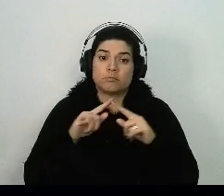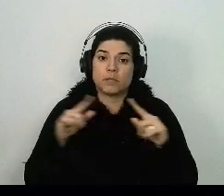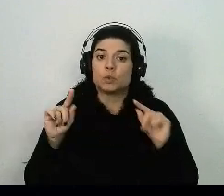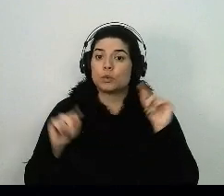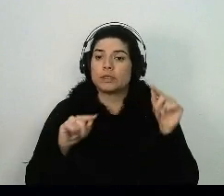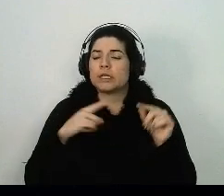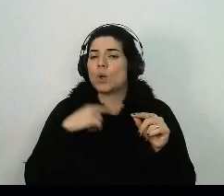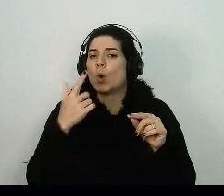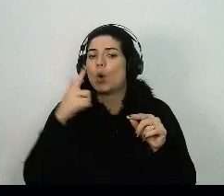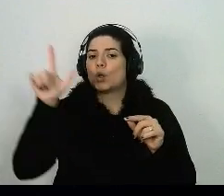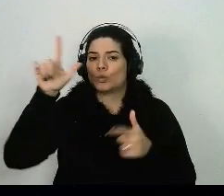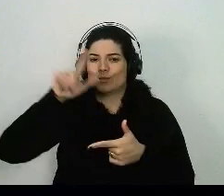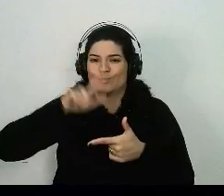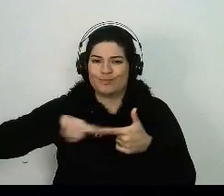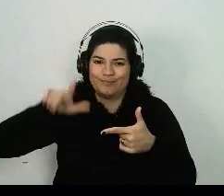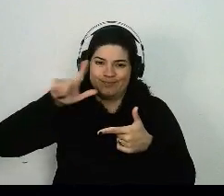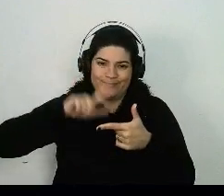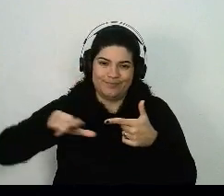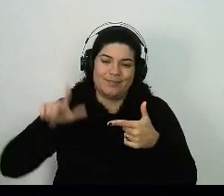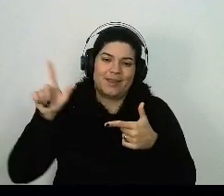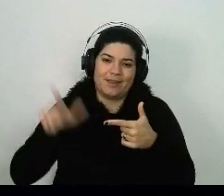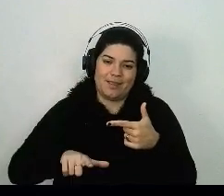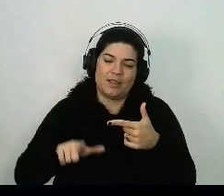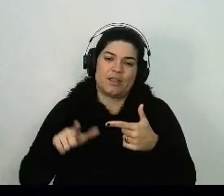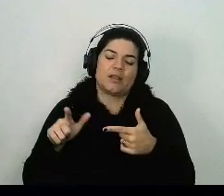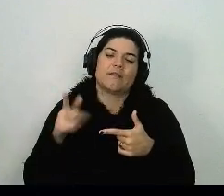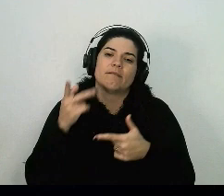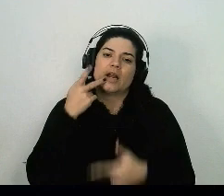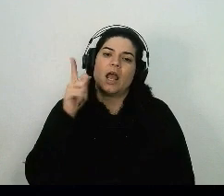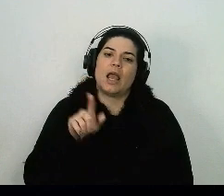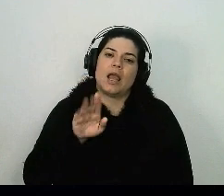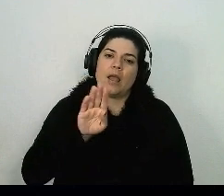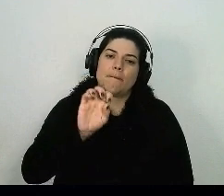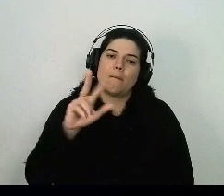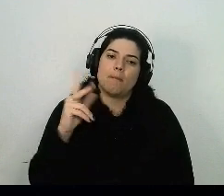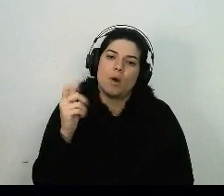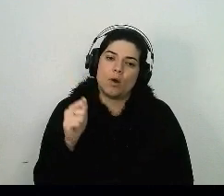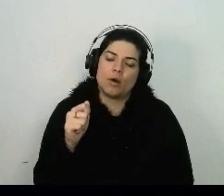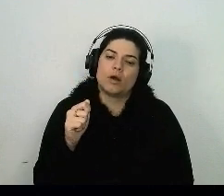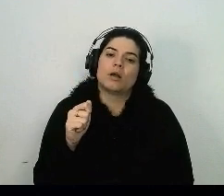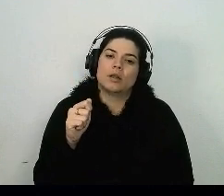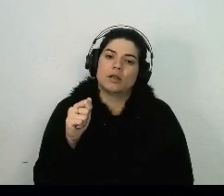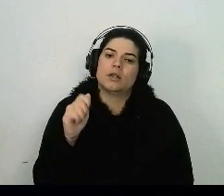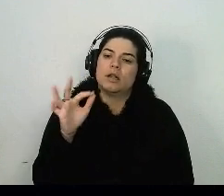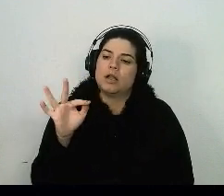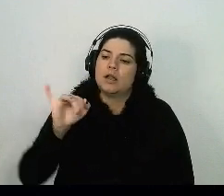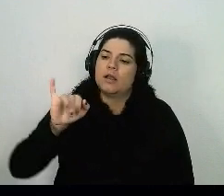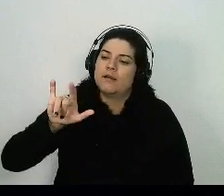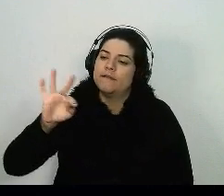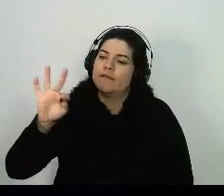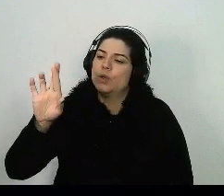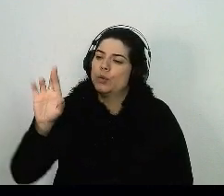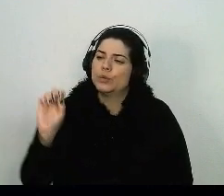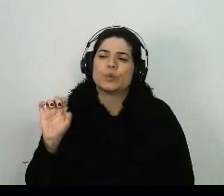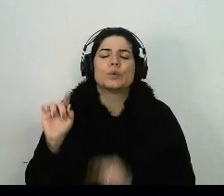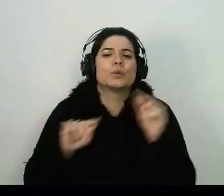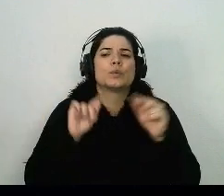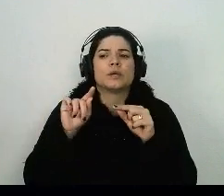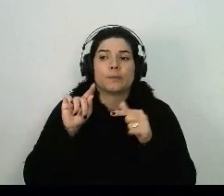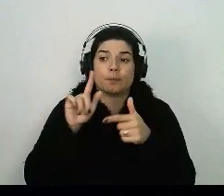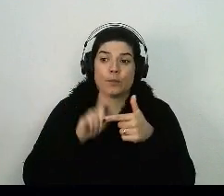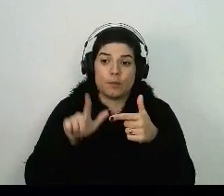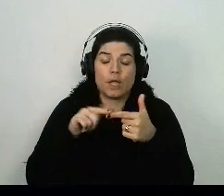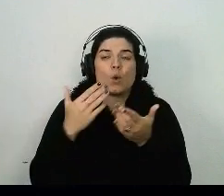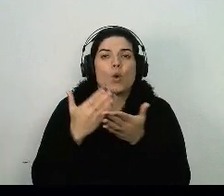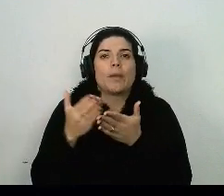problema, que é o problema que a gente chama de bolha de filtro ou filtro de bolha, né? O que é isso? Eu começo a assistir